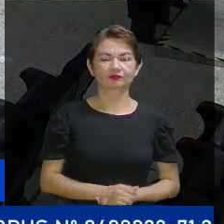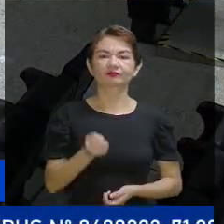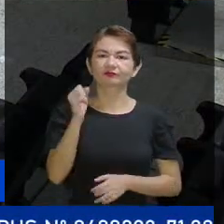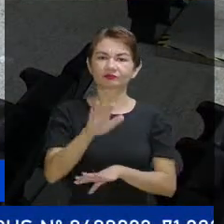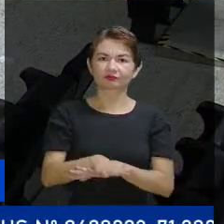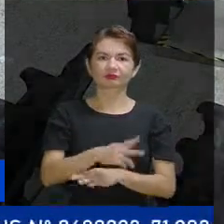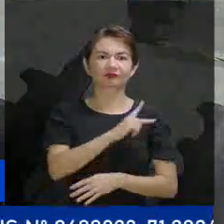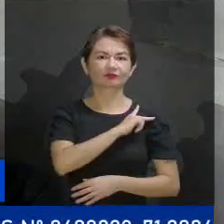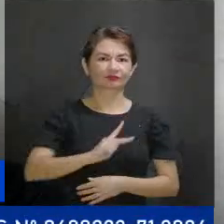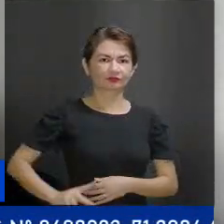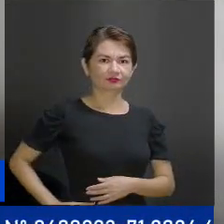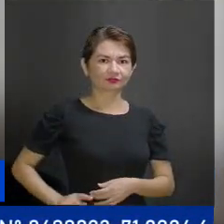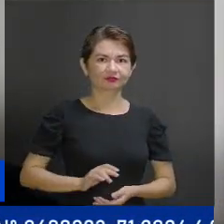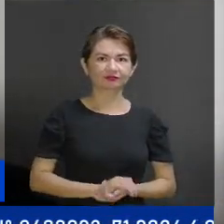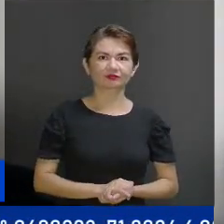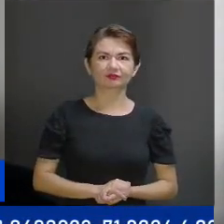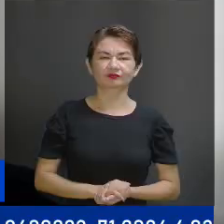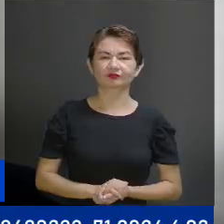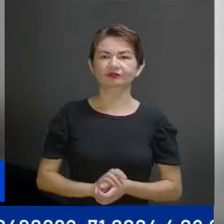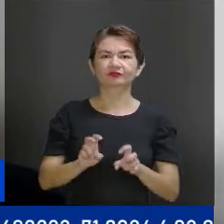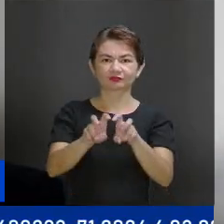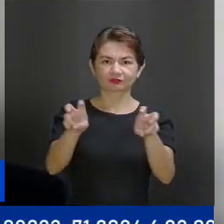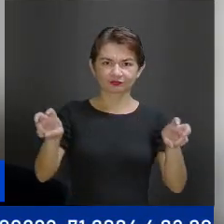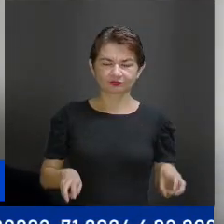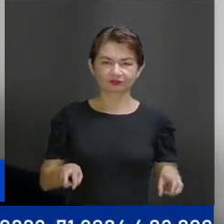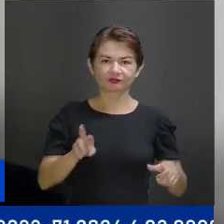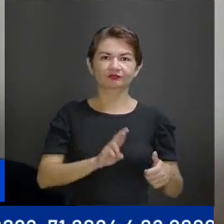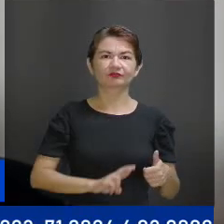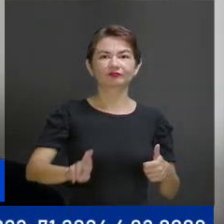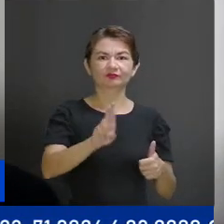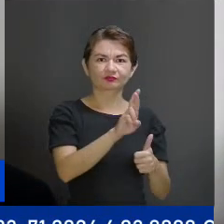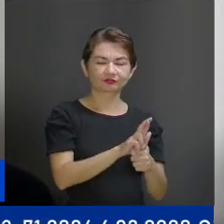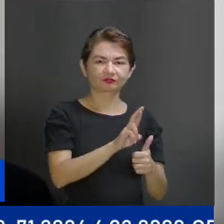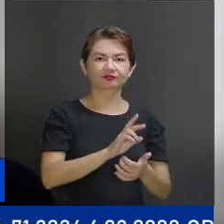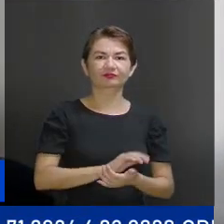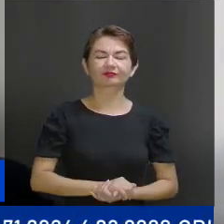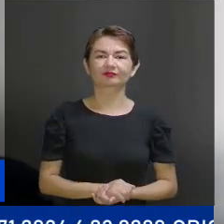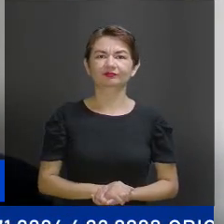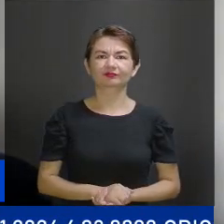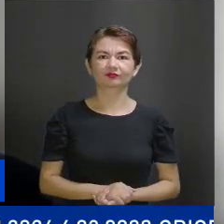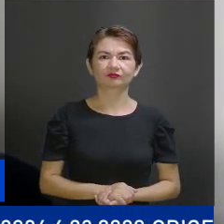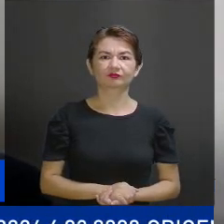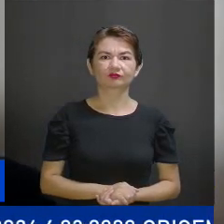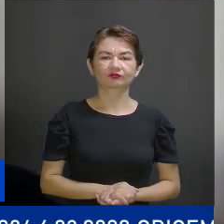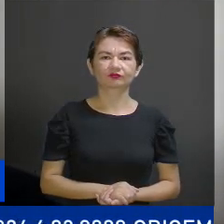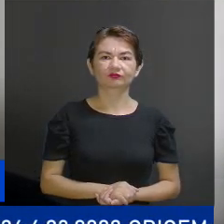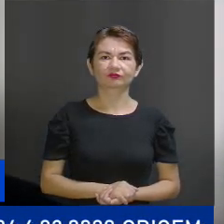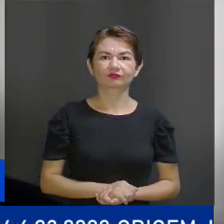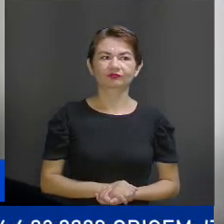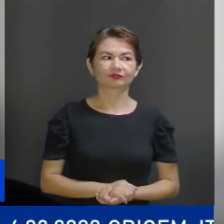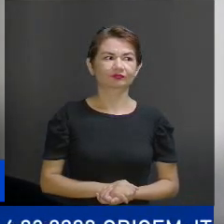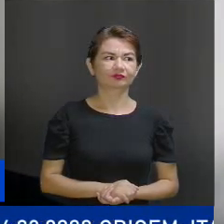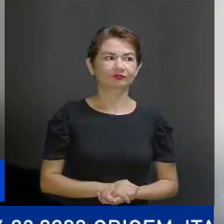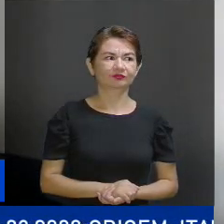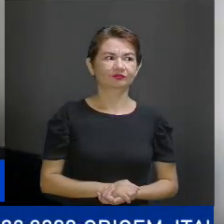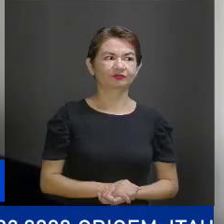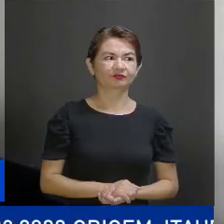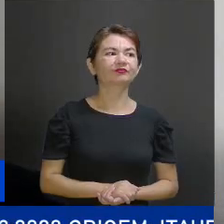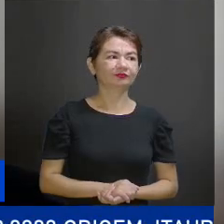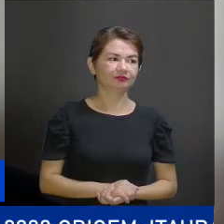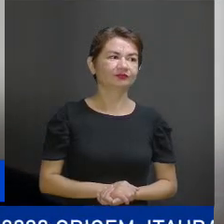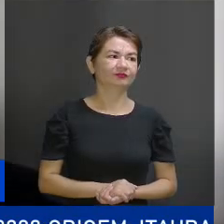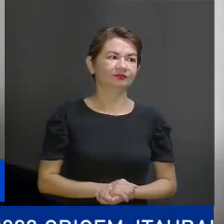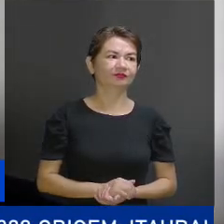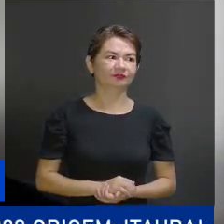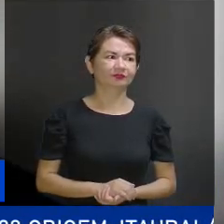Boa tarde, senhor presidente, eminentes pares, senhora procuradora regional eleitoral, juiz Anselmo Gonçalves, ele advogados branco, presentes. careca, usa